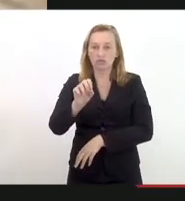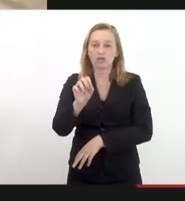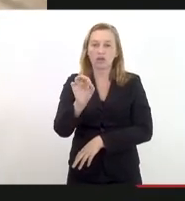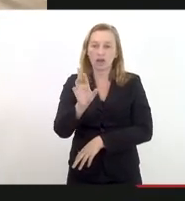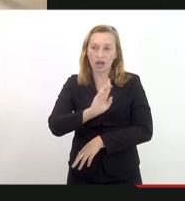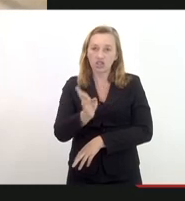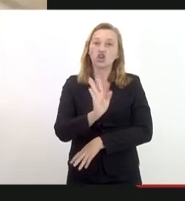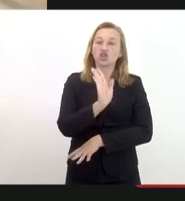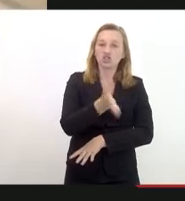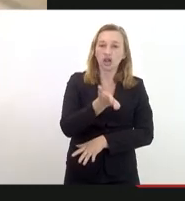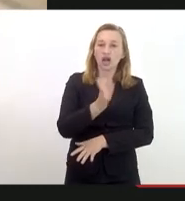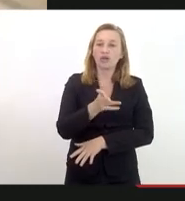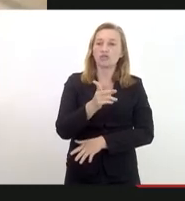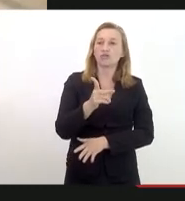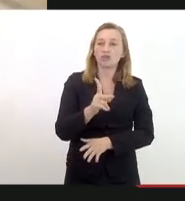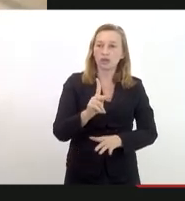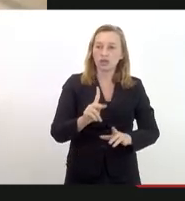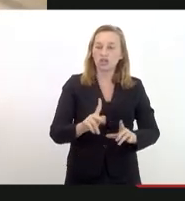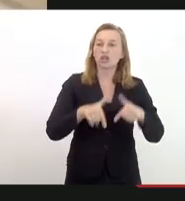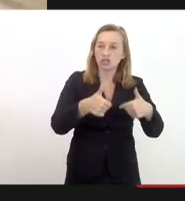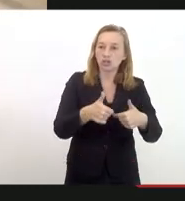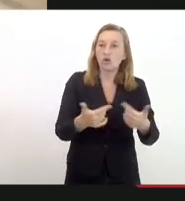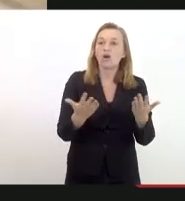foi pactuado, agora